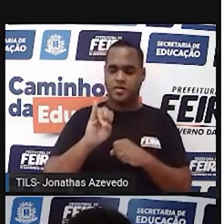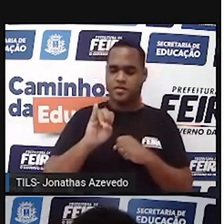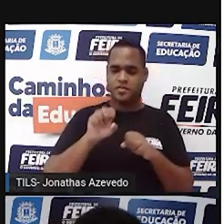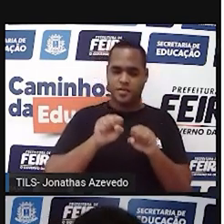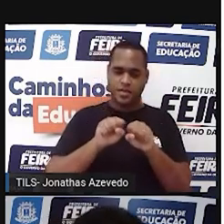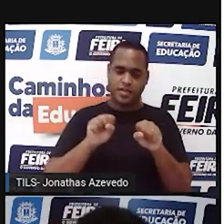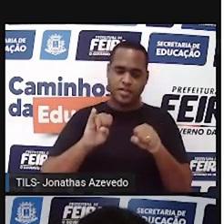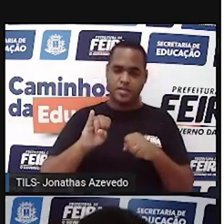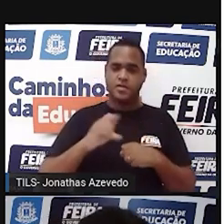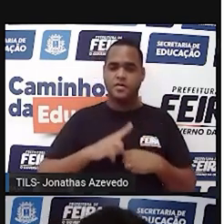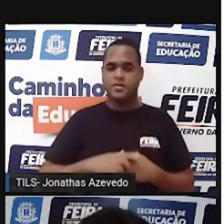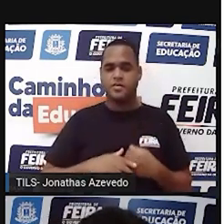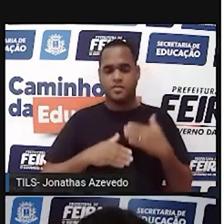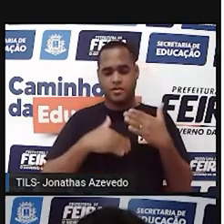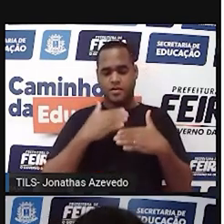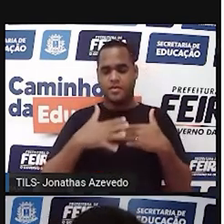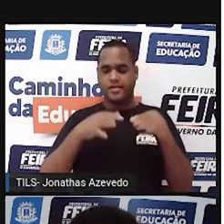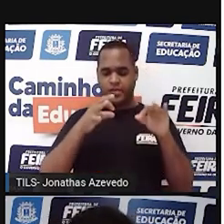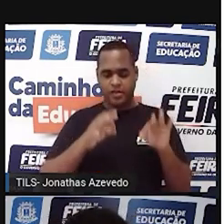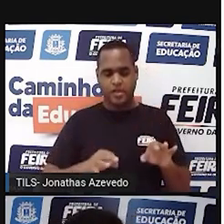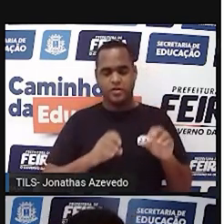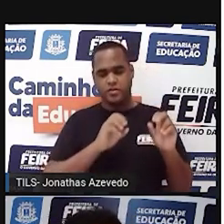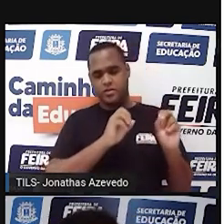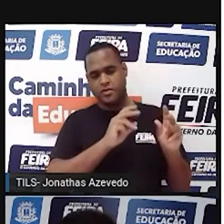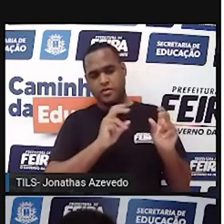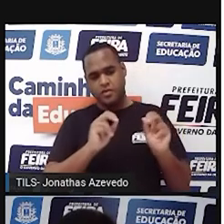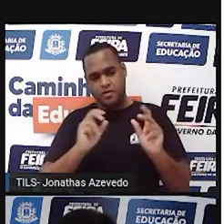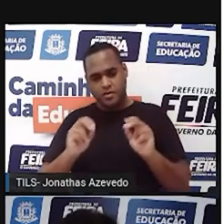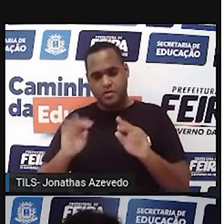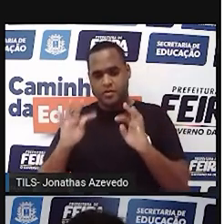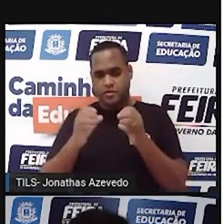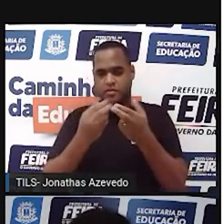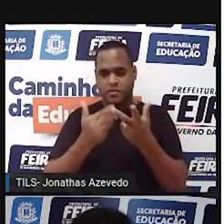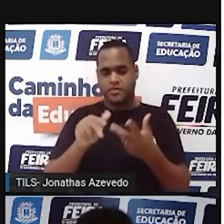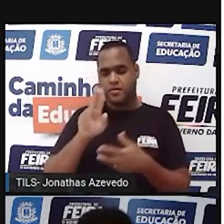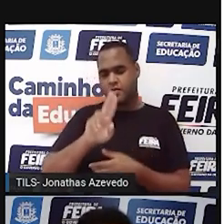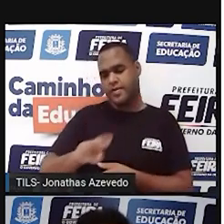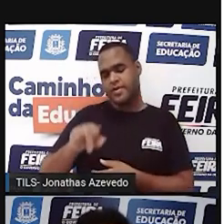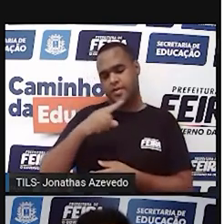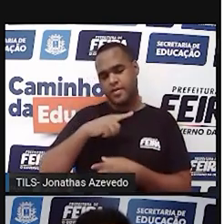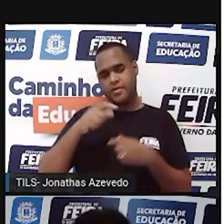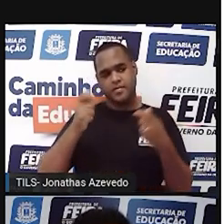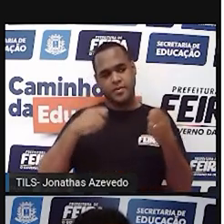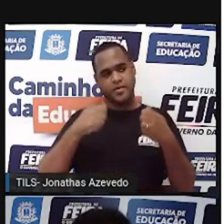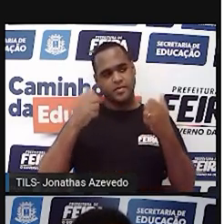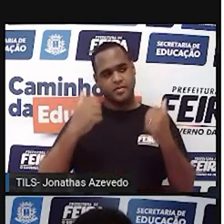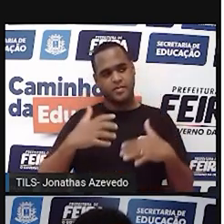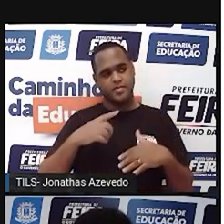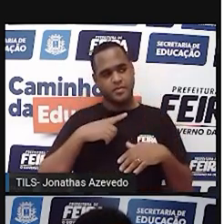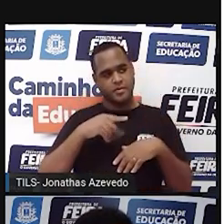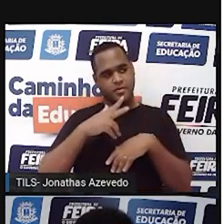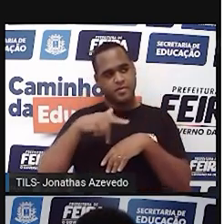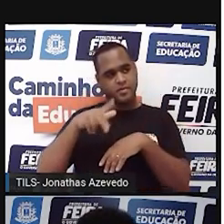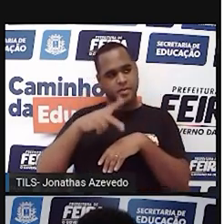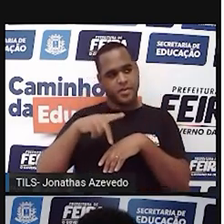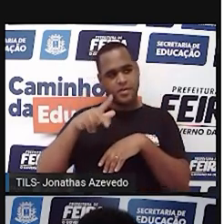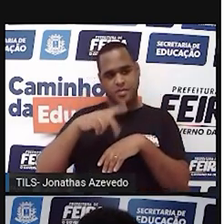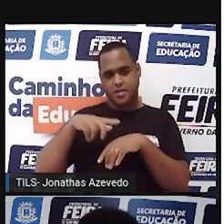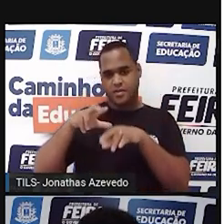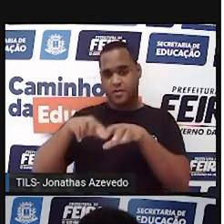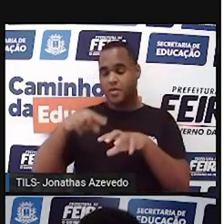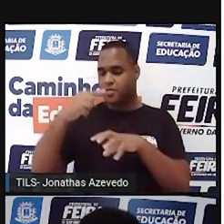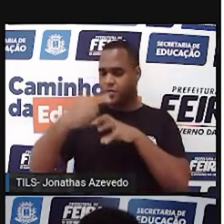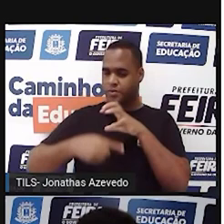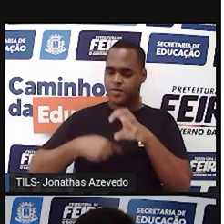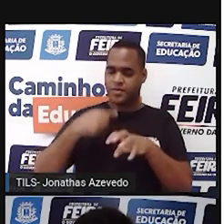Medidas para dar um padrão para cada tipo de medida para ser usado aí nos países de todo o